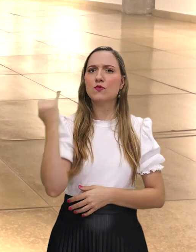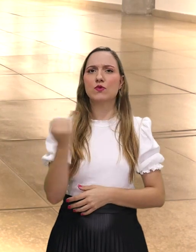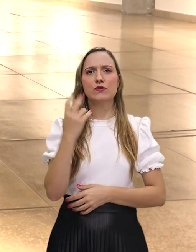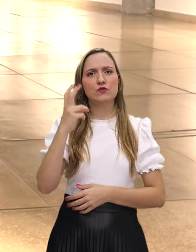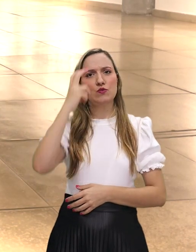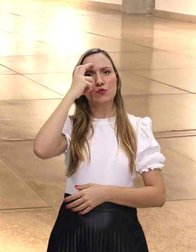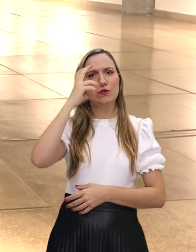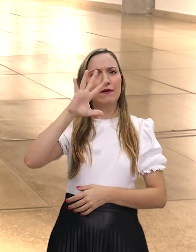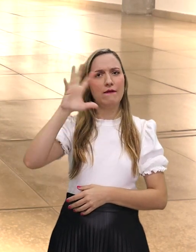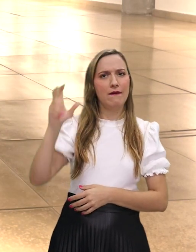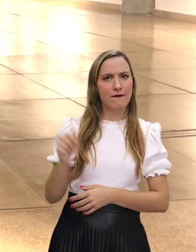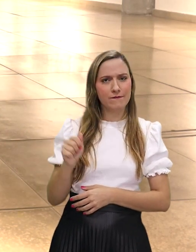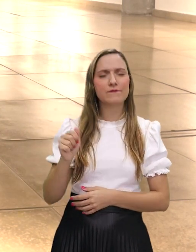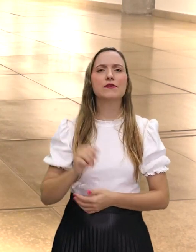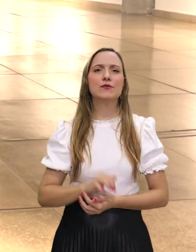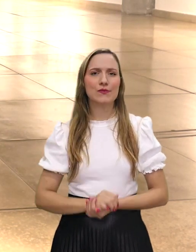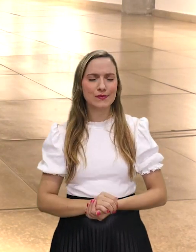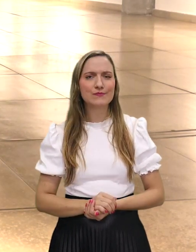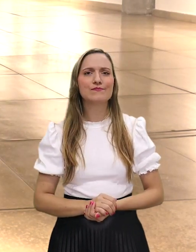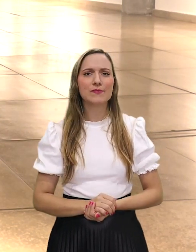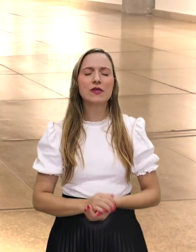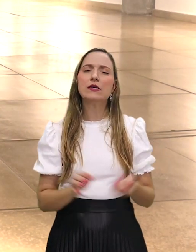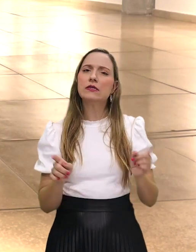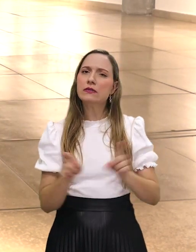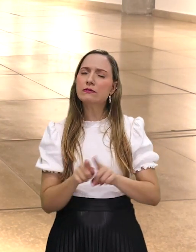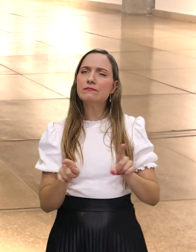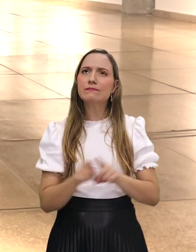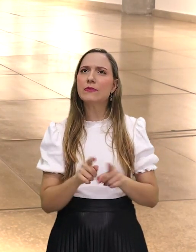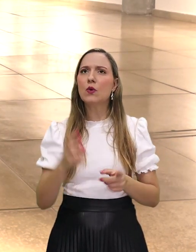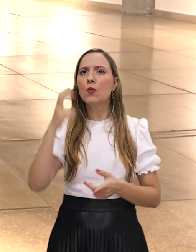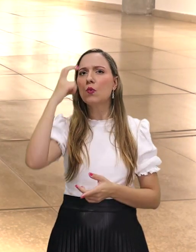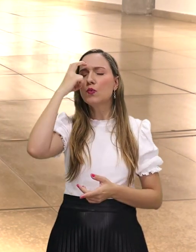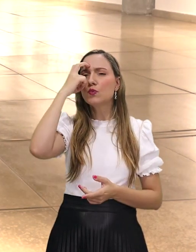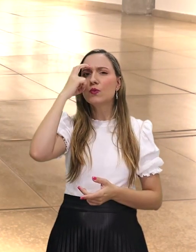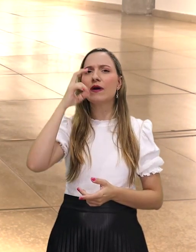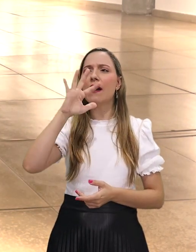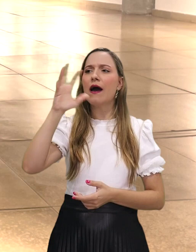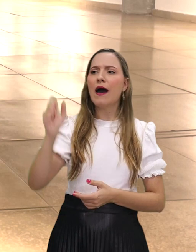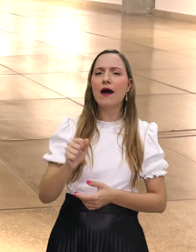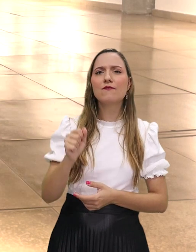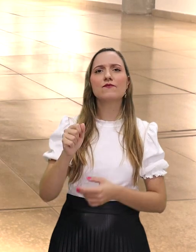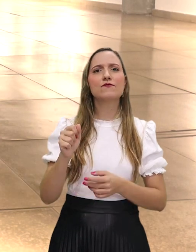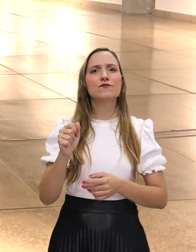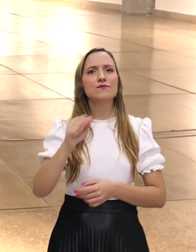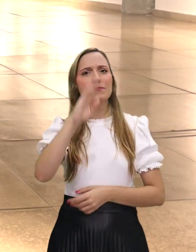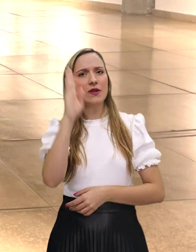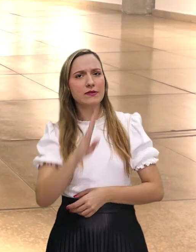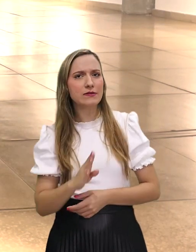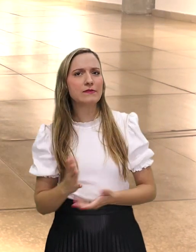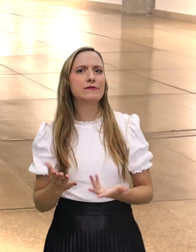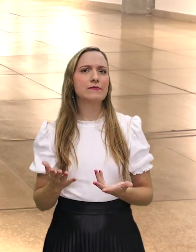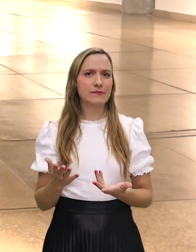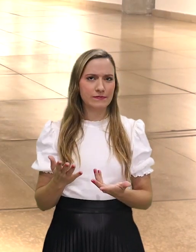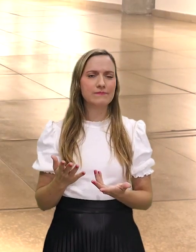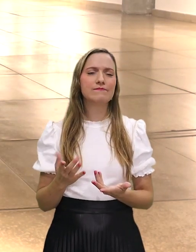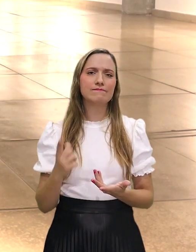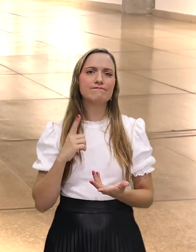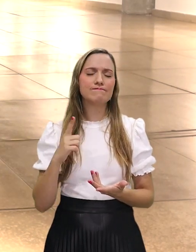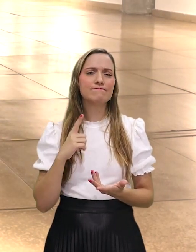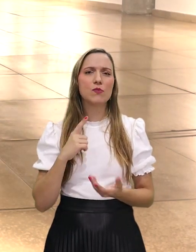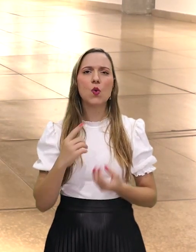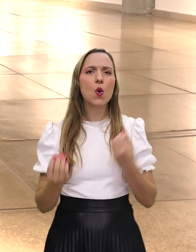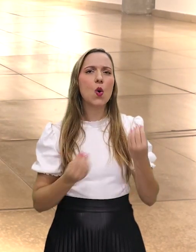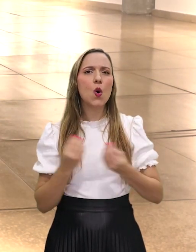Não só cultura afro, eu pensei cultura afro-brasileira, mas cultura afro, pensando em